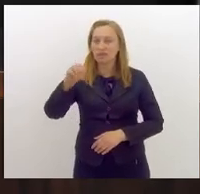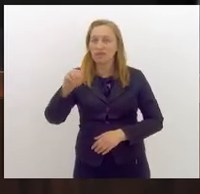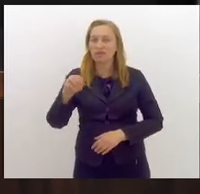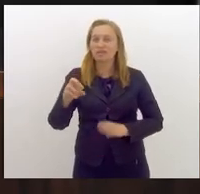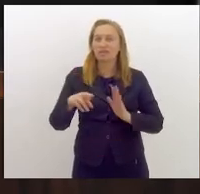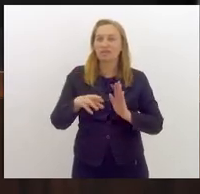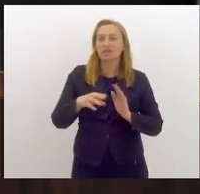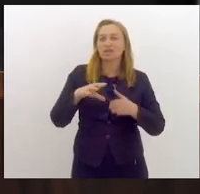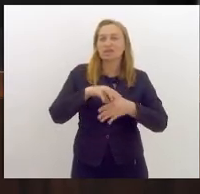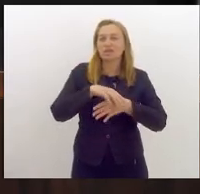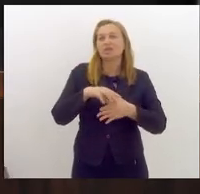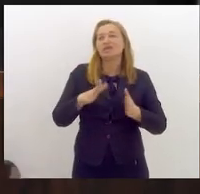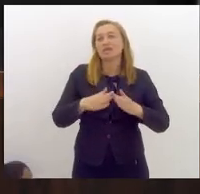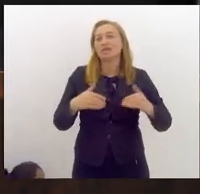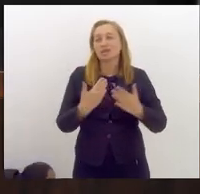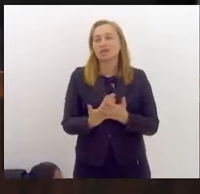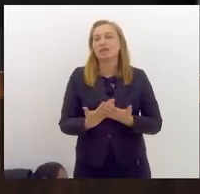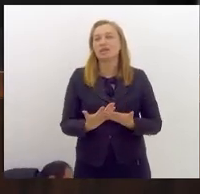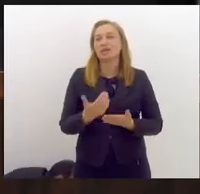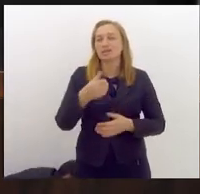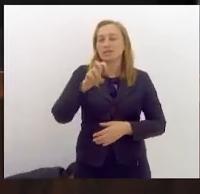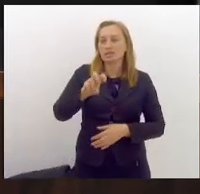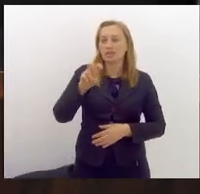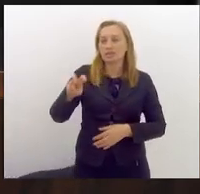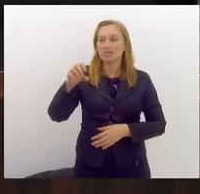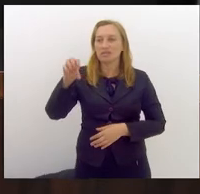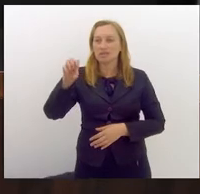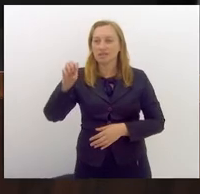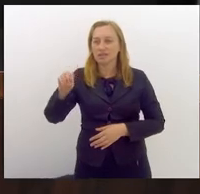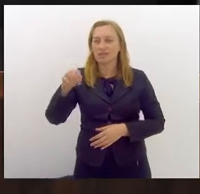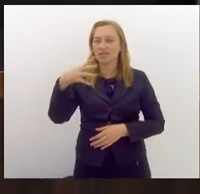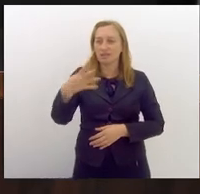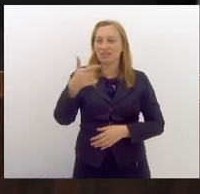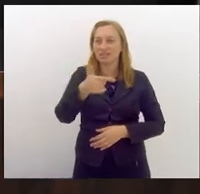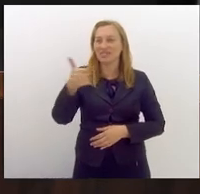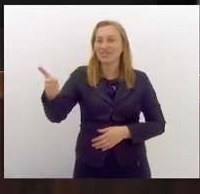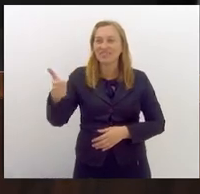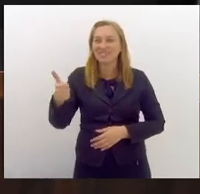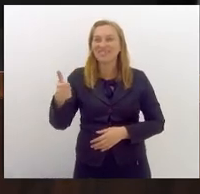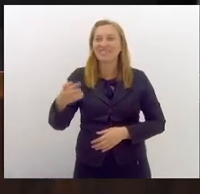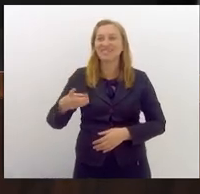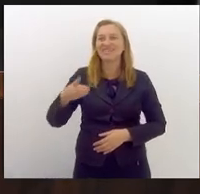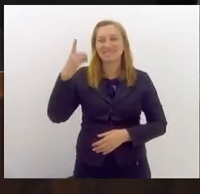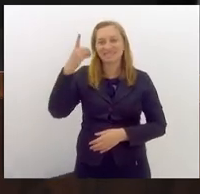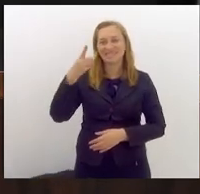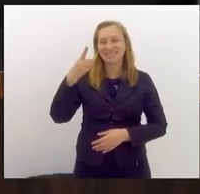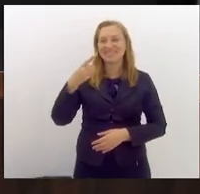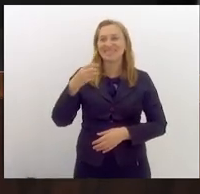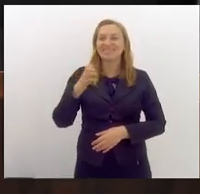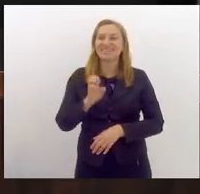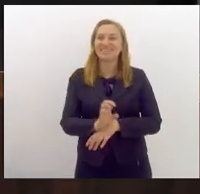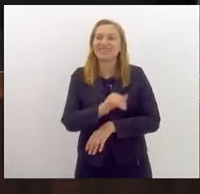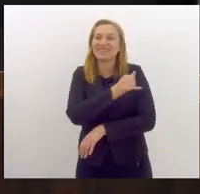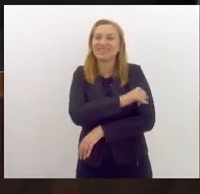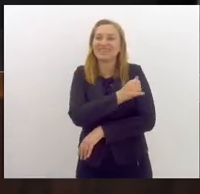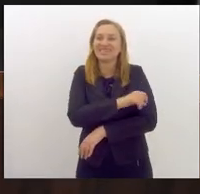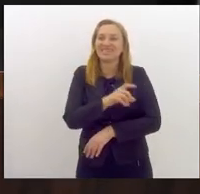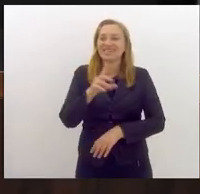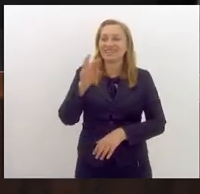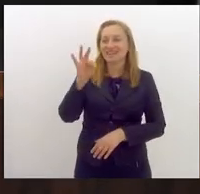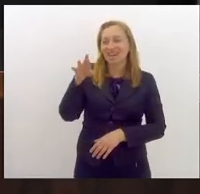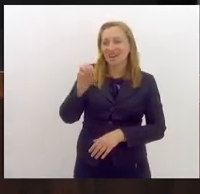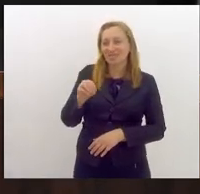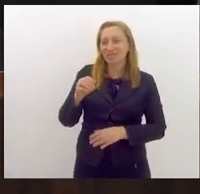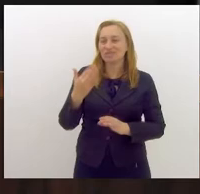resolução 574 21 solicitação do Estado do Rio de Janeiro Cláudio Cláudio Bonfim de Castro e Silva